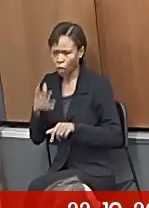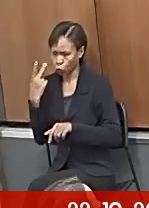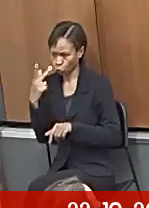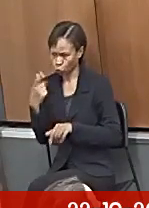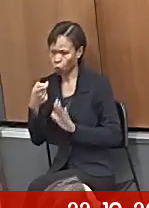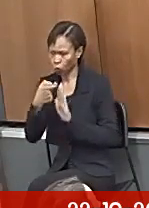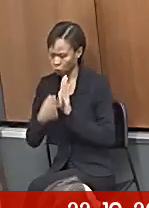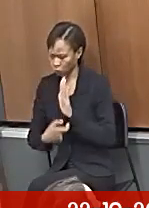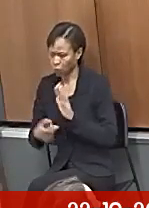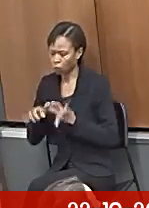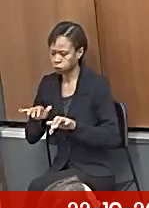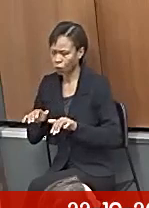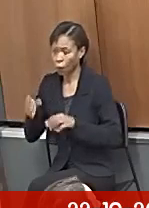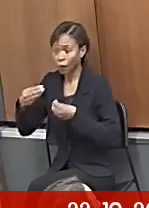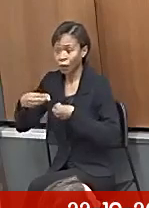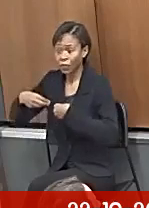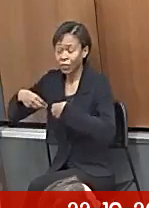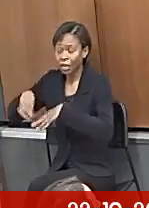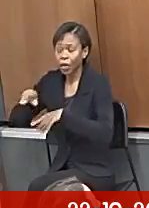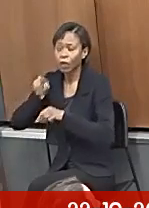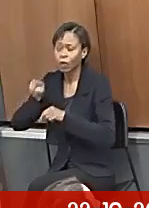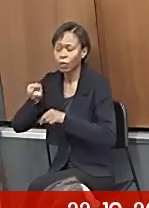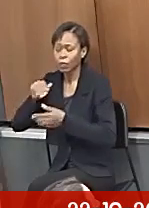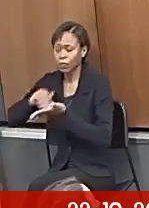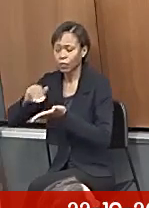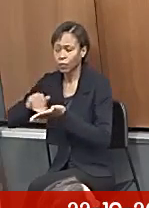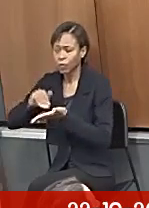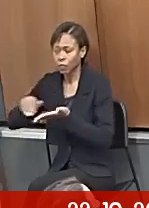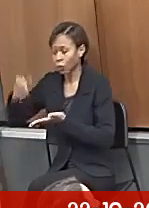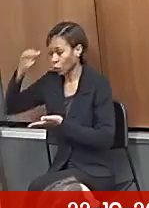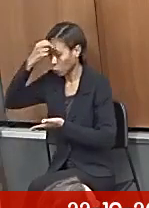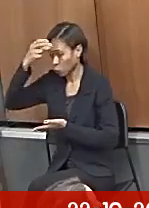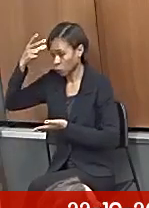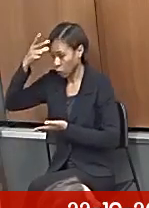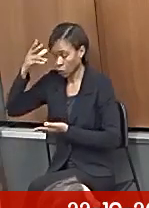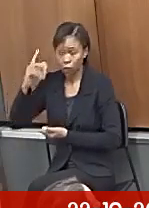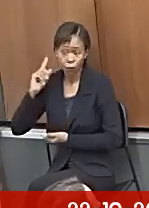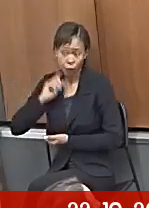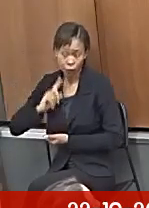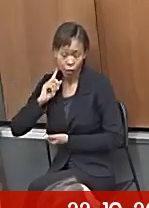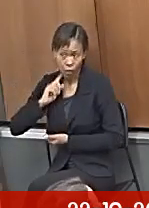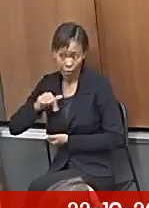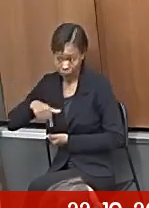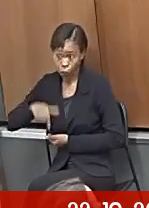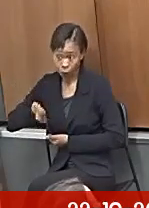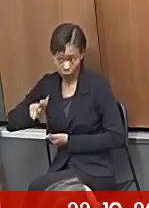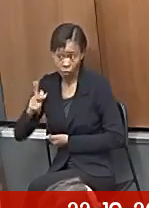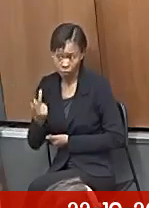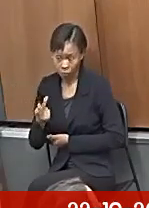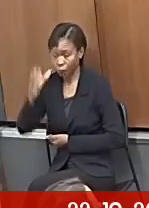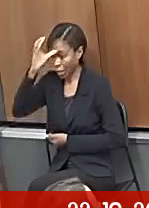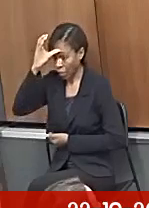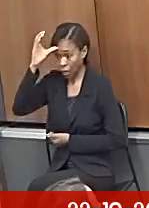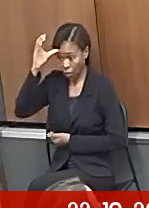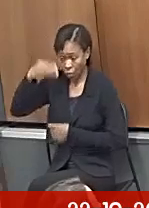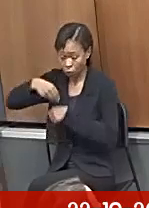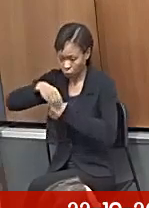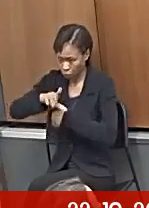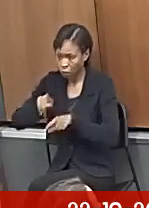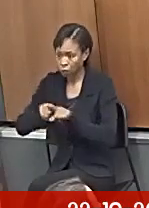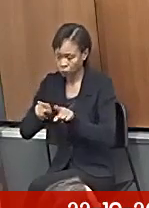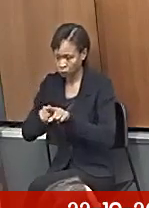Secretaria Municipal de Ensino de Belo Horizonte, para a Câmara Municipal de Belo Horizonte, para a adoção de providências por